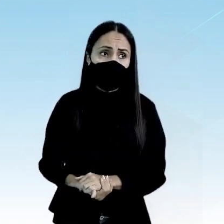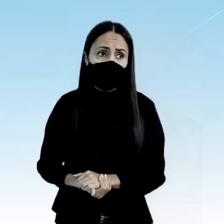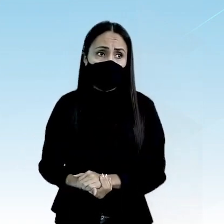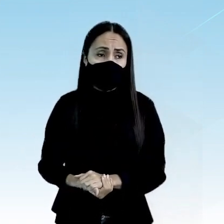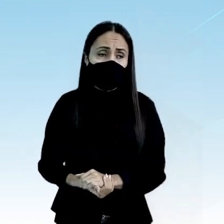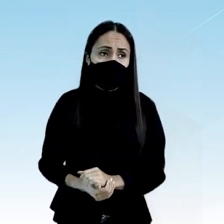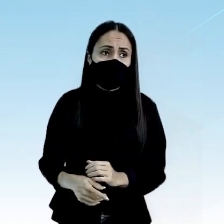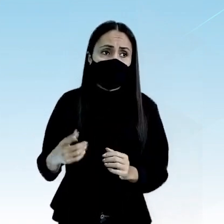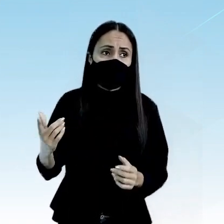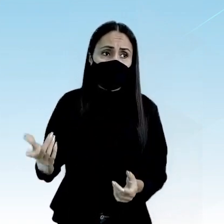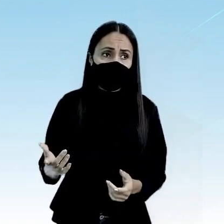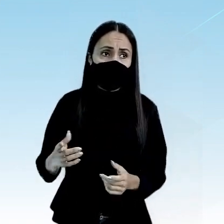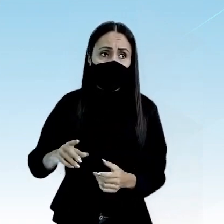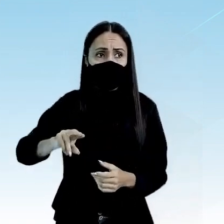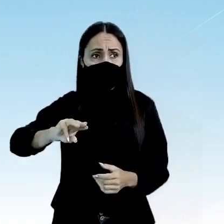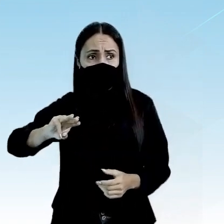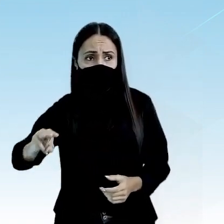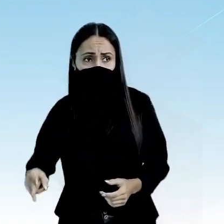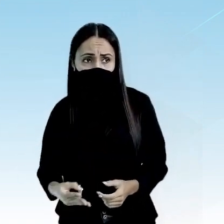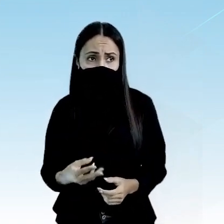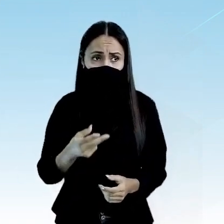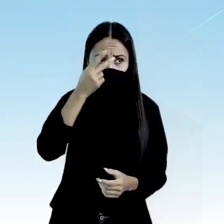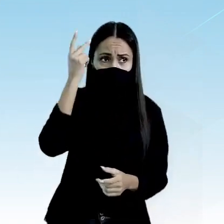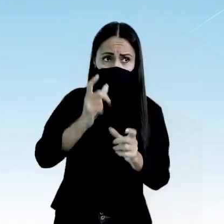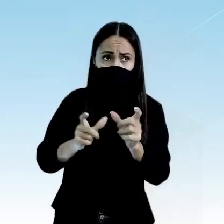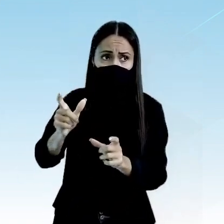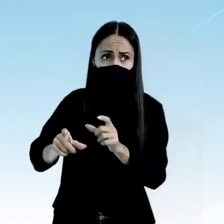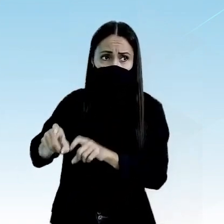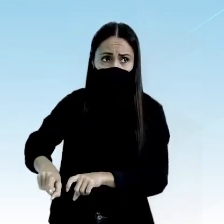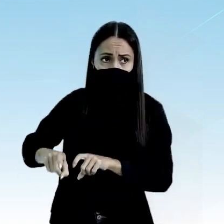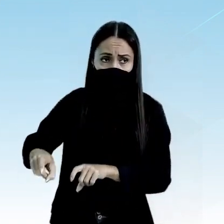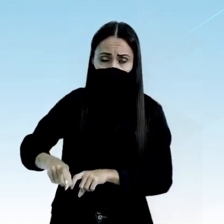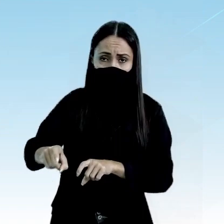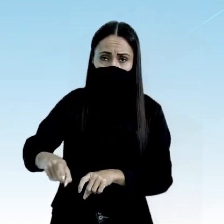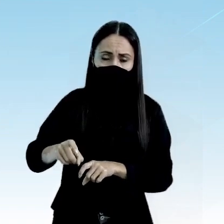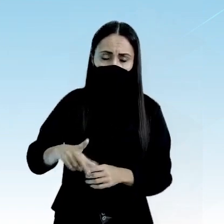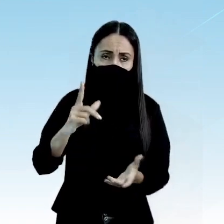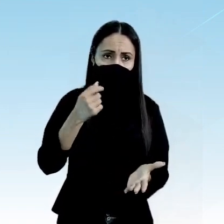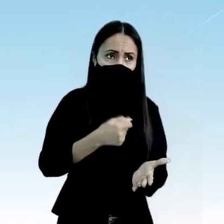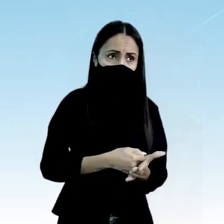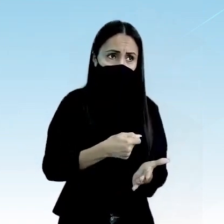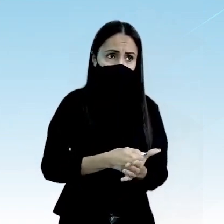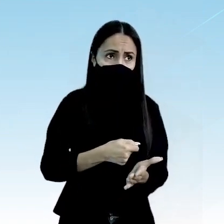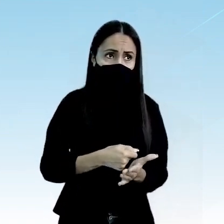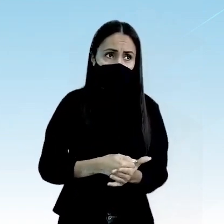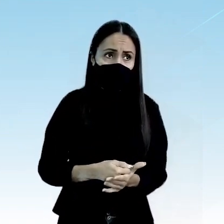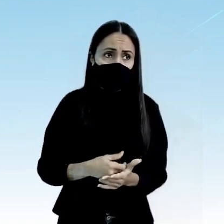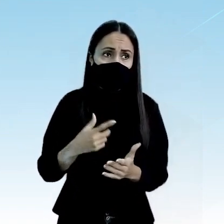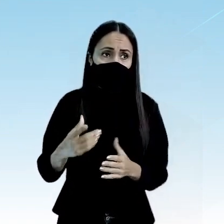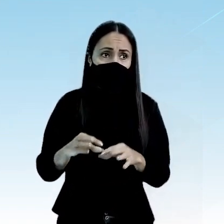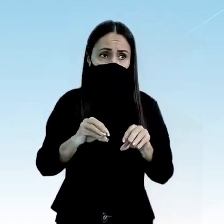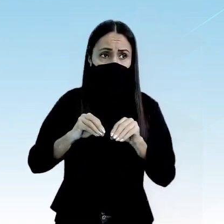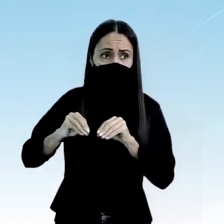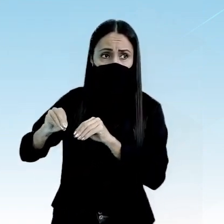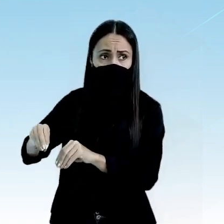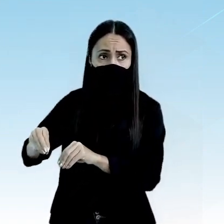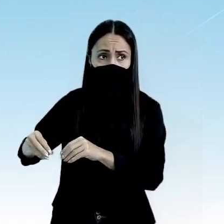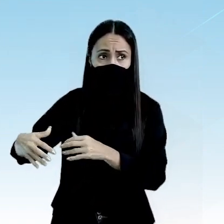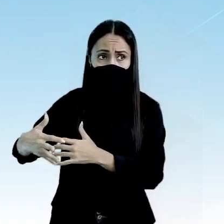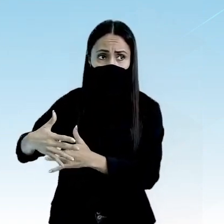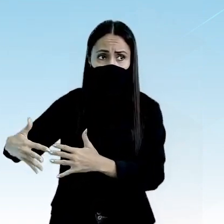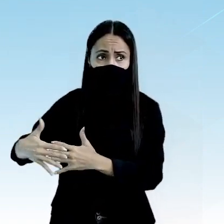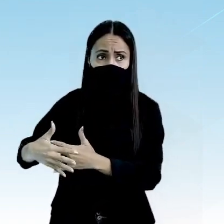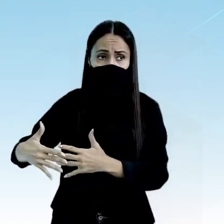que milhares de camponeses haviam sido obrigados a se mudar para as cidades por causa